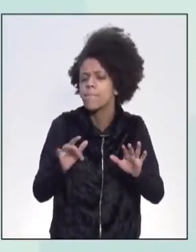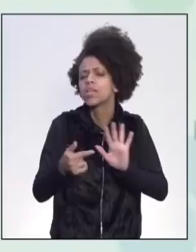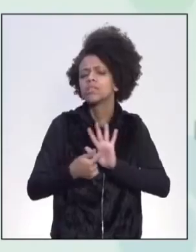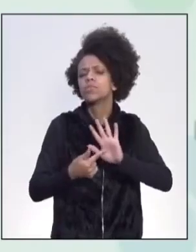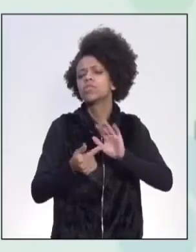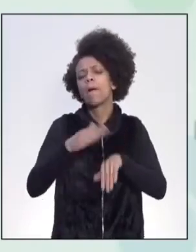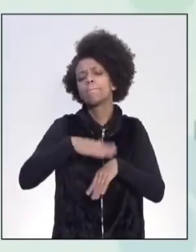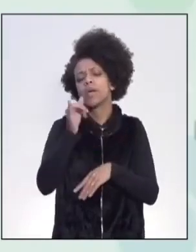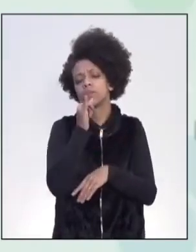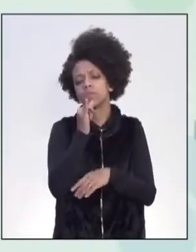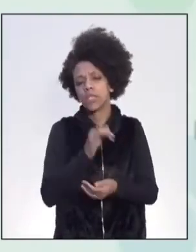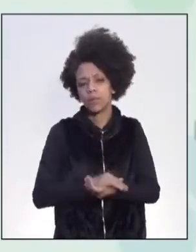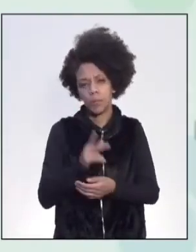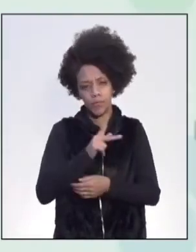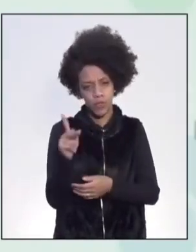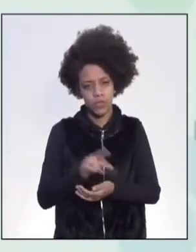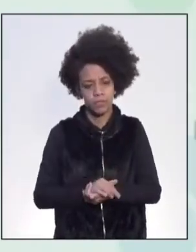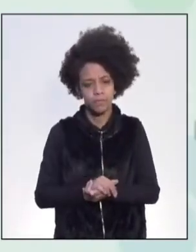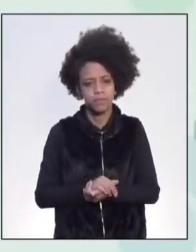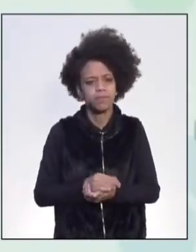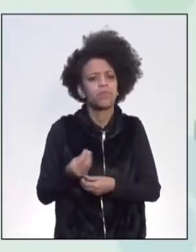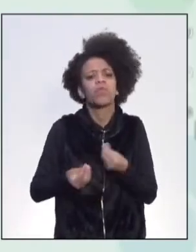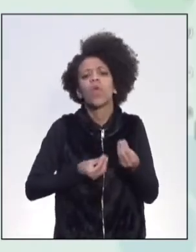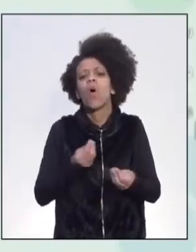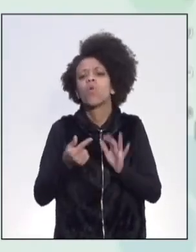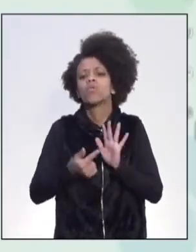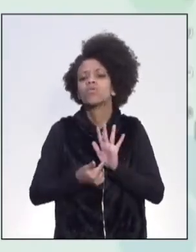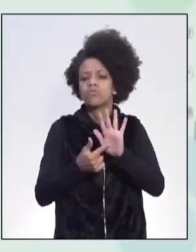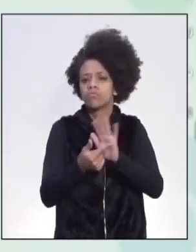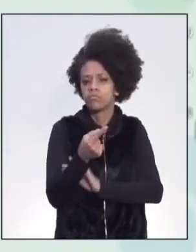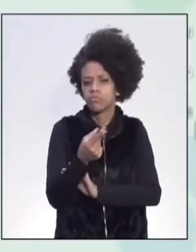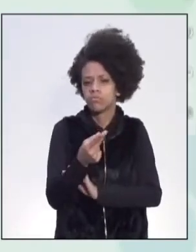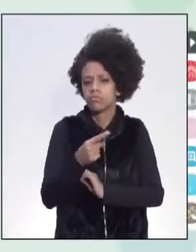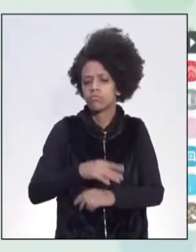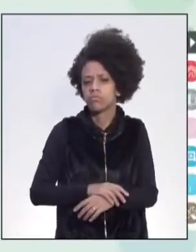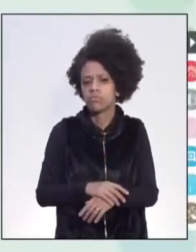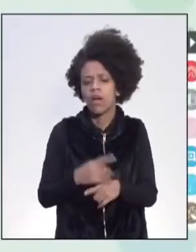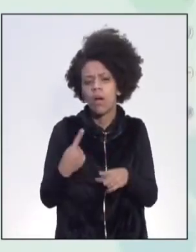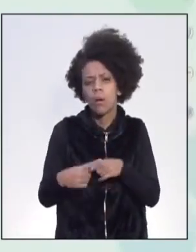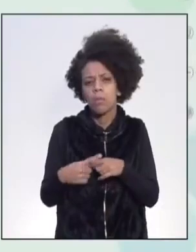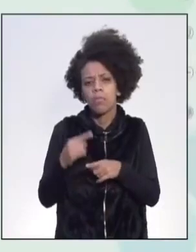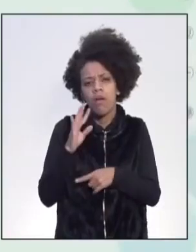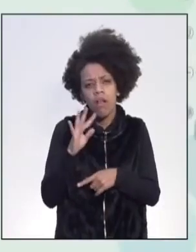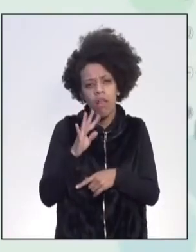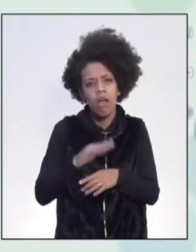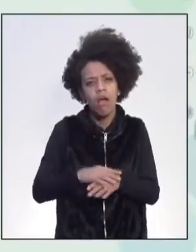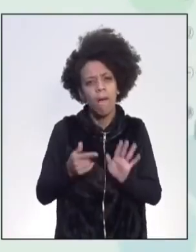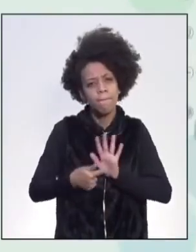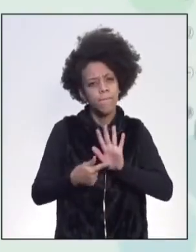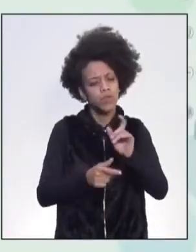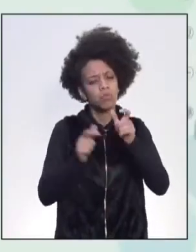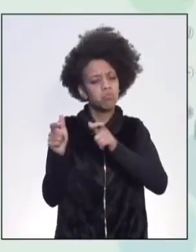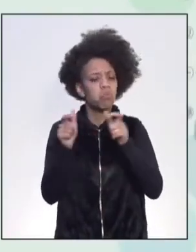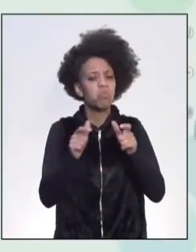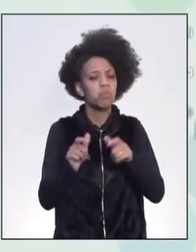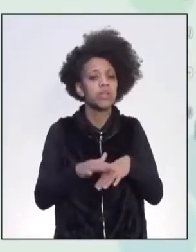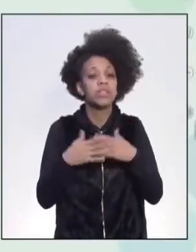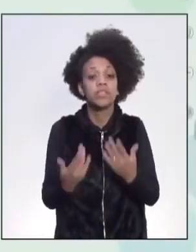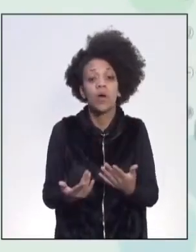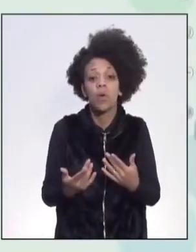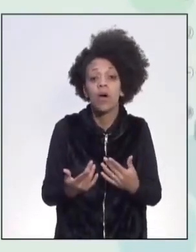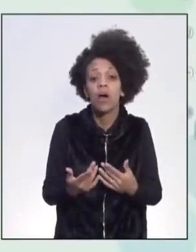mostrasse mais uma coisinha, professora. Da onde surgiu esse 12? Porque é legal você mostrar que surgiu ele de algum lugar. Então, nossa